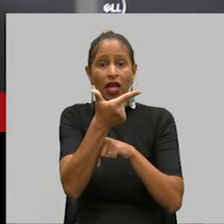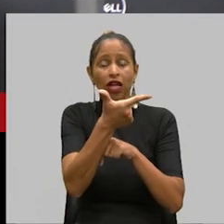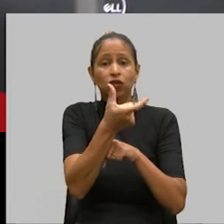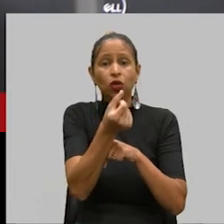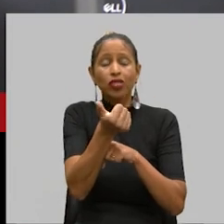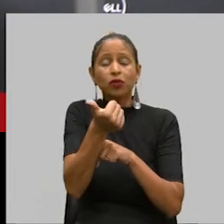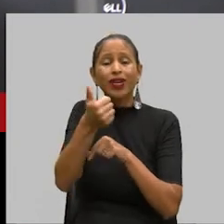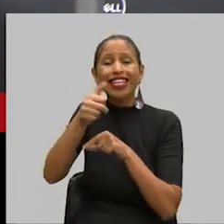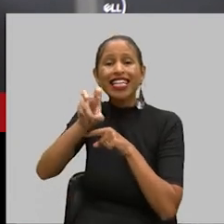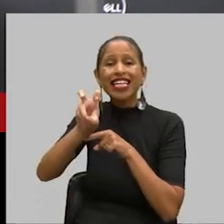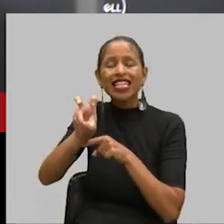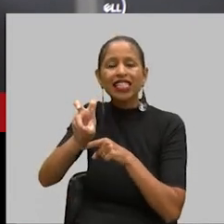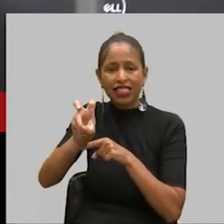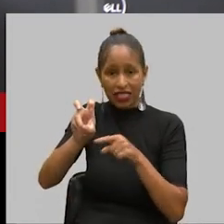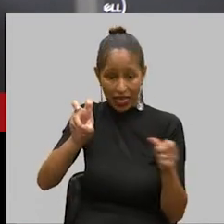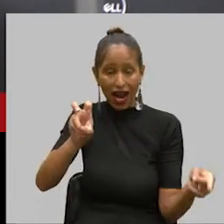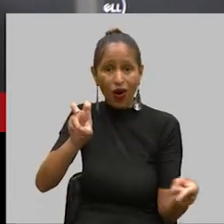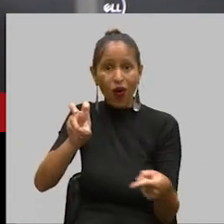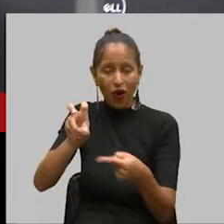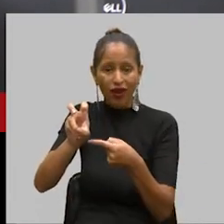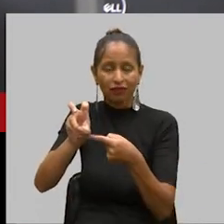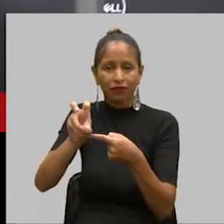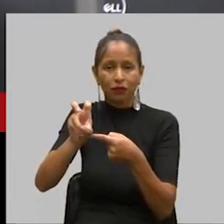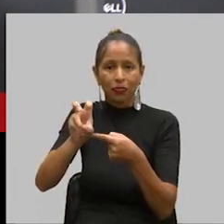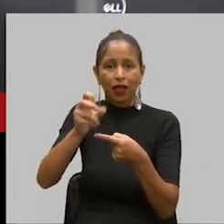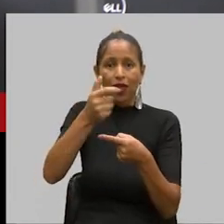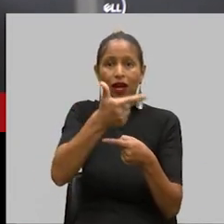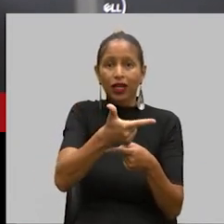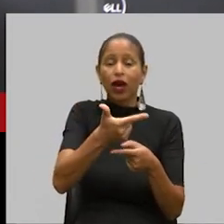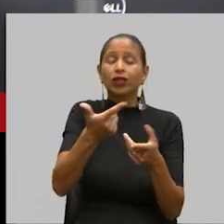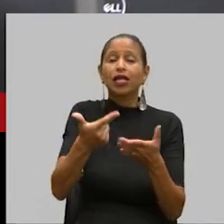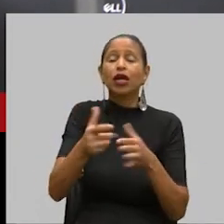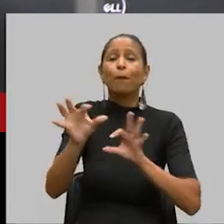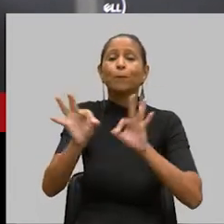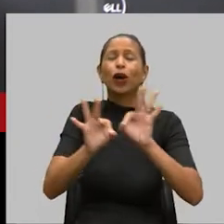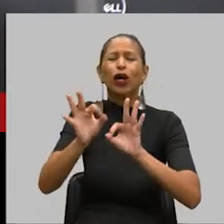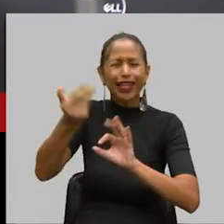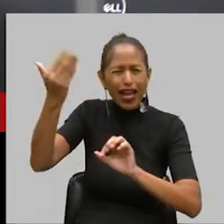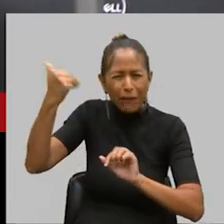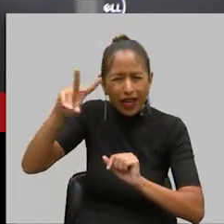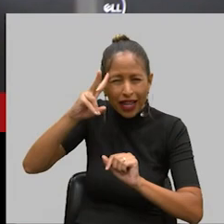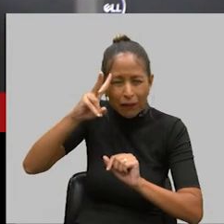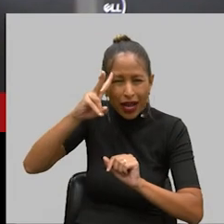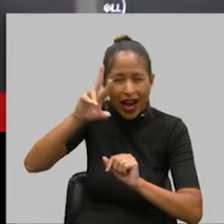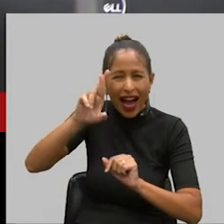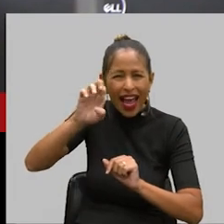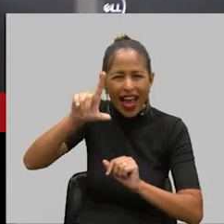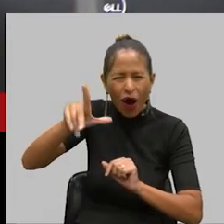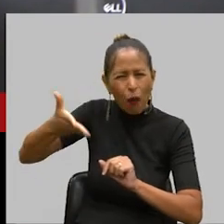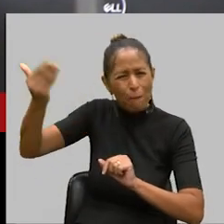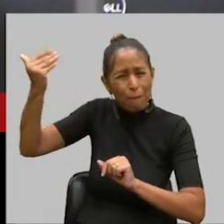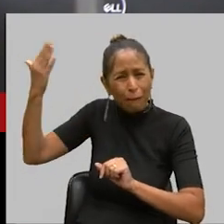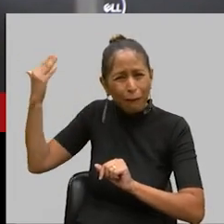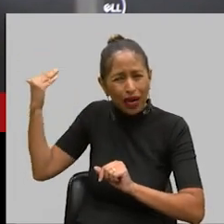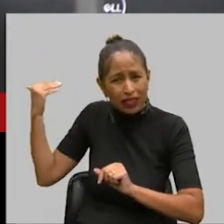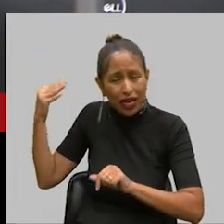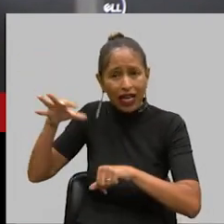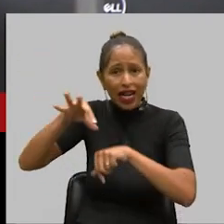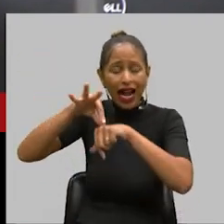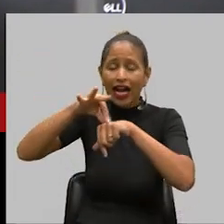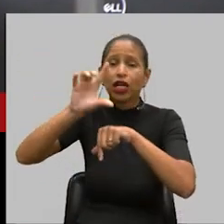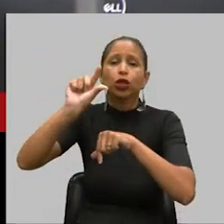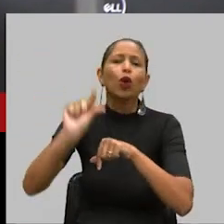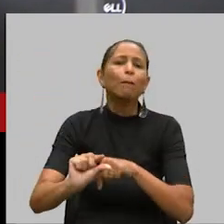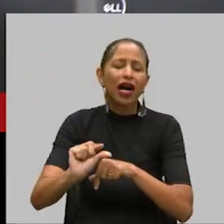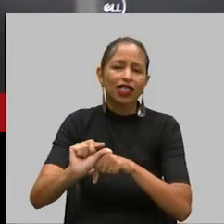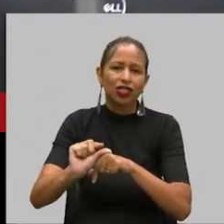2015 quando houve aliás desde que houve O plano real muito antes portanto nunca houve uma baixa no